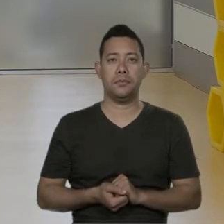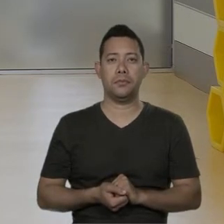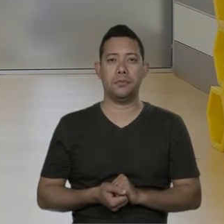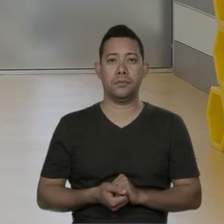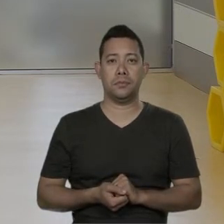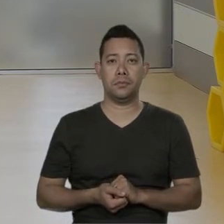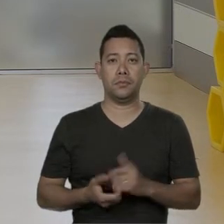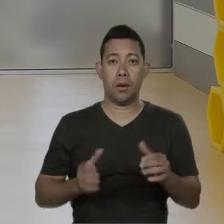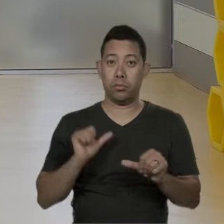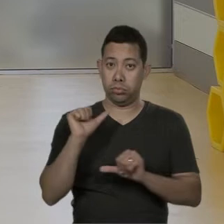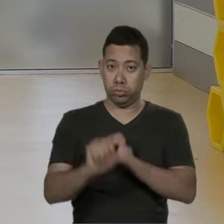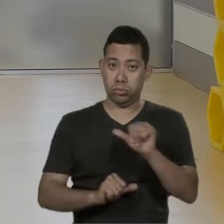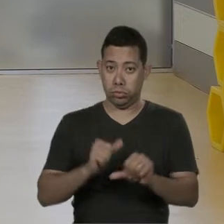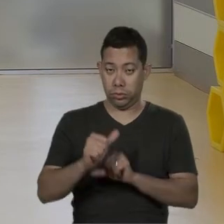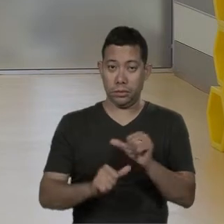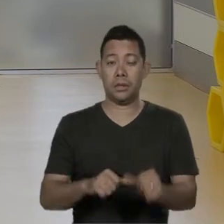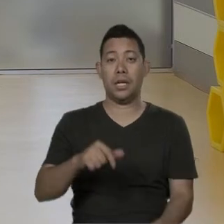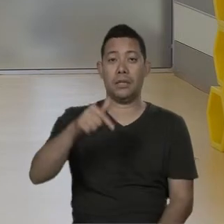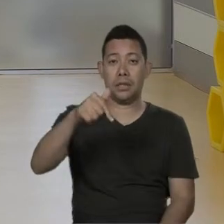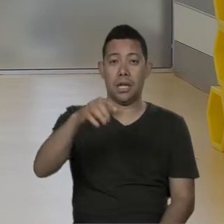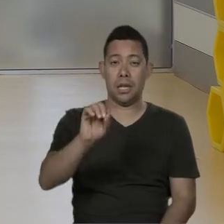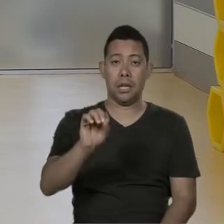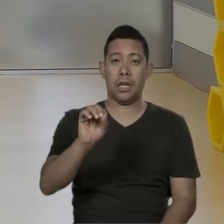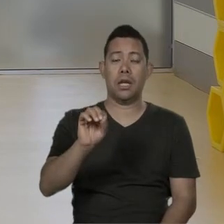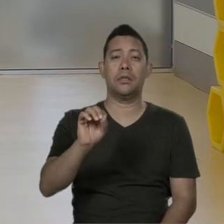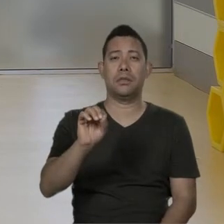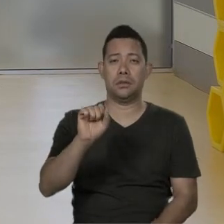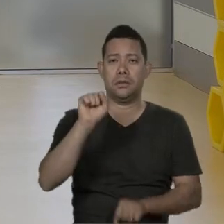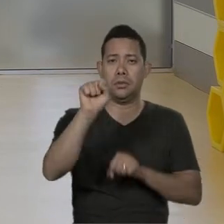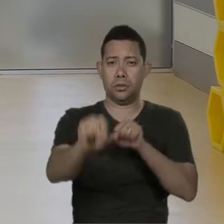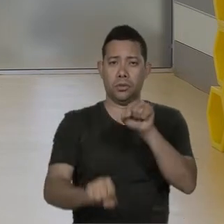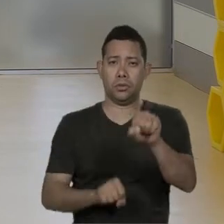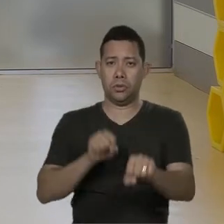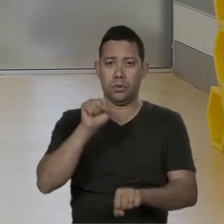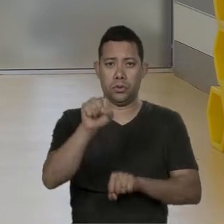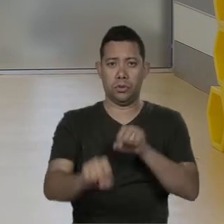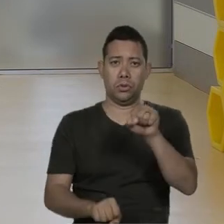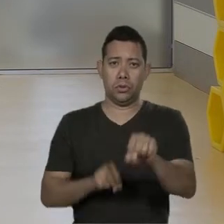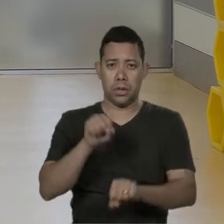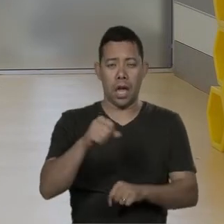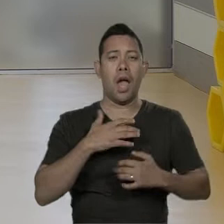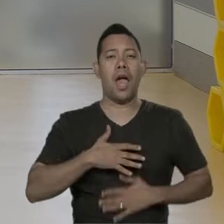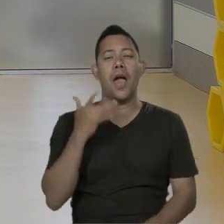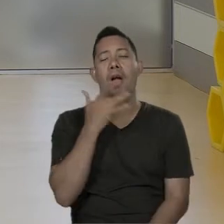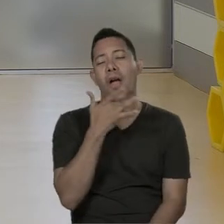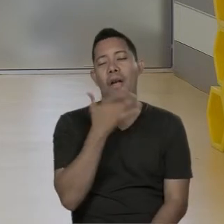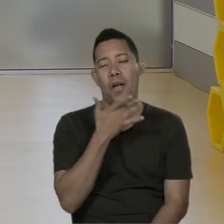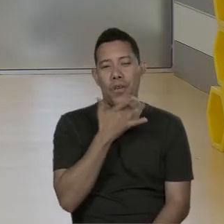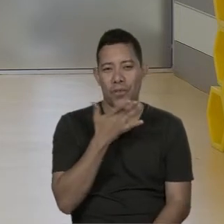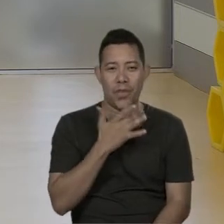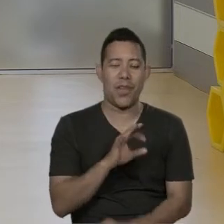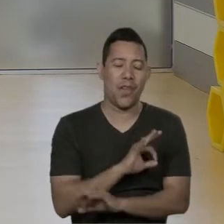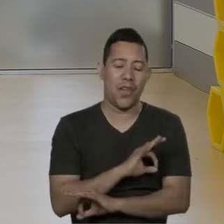cima. Gira 70 RPM. Girinho solto, ó. Ah, que gostoso. Quando a